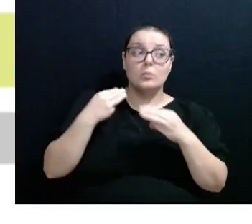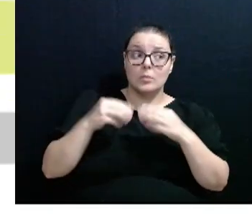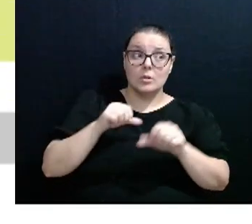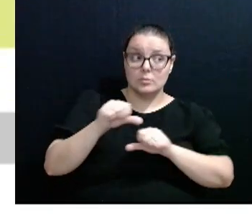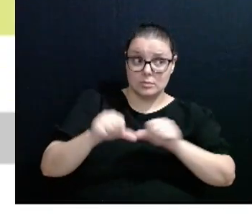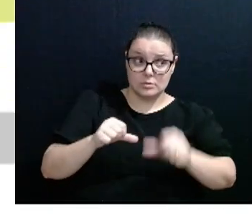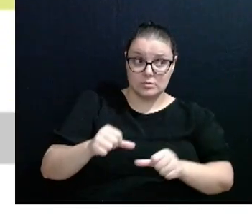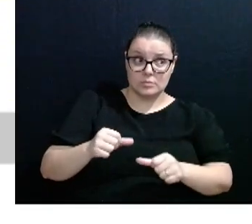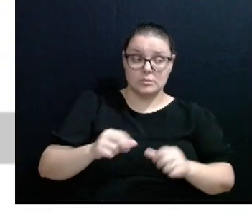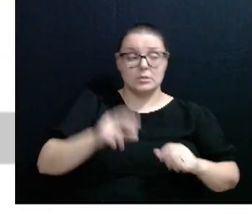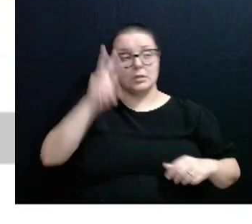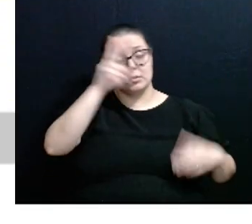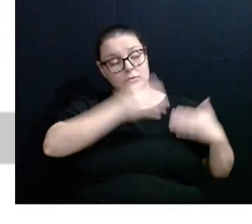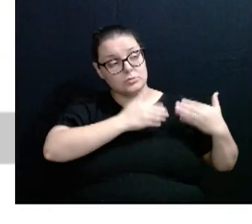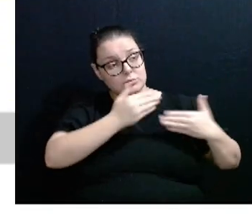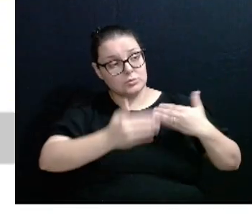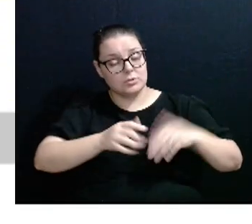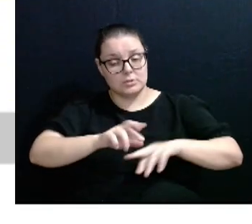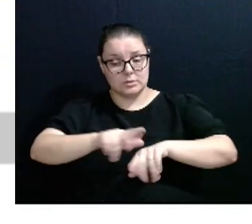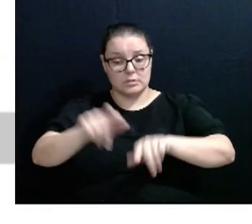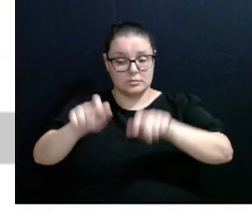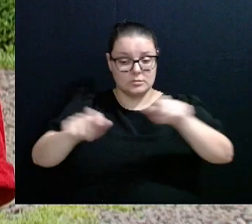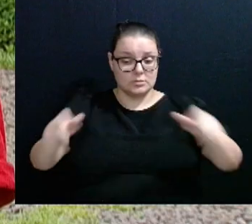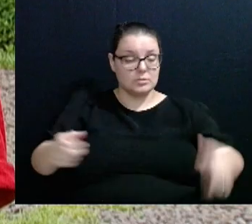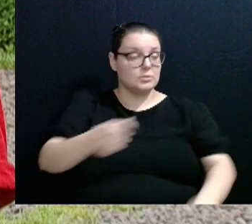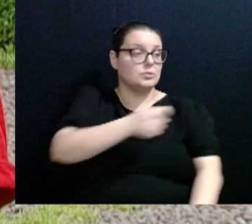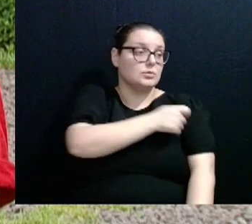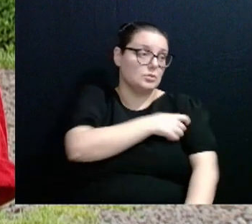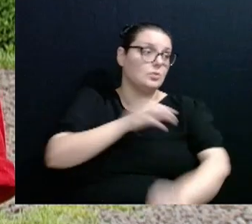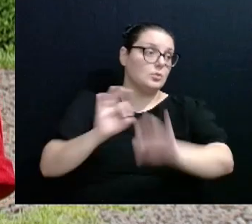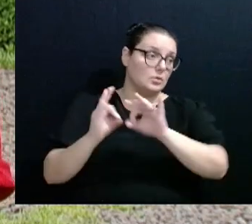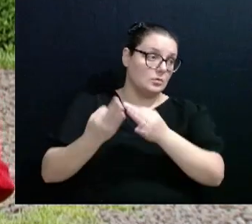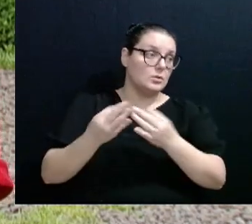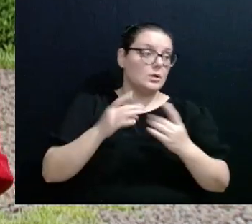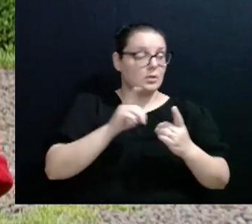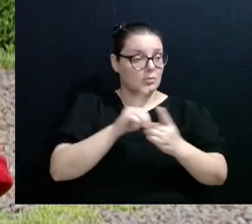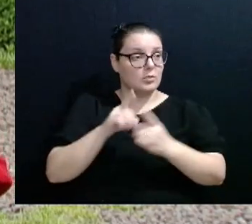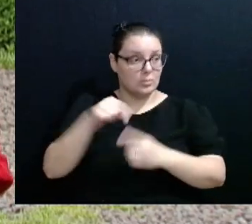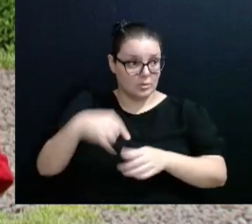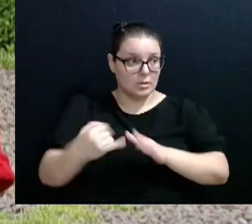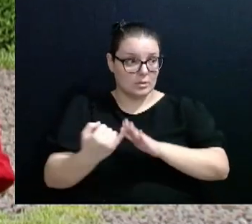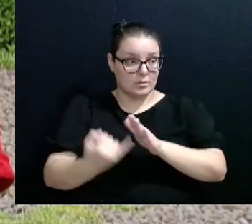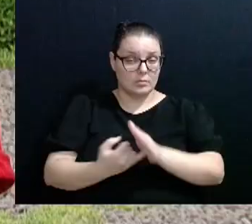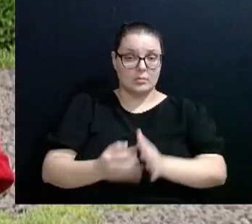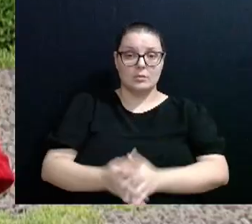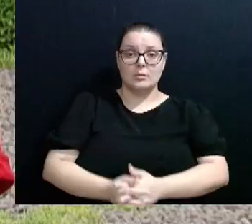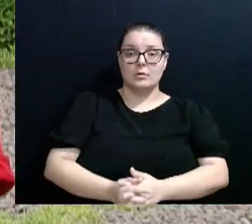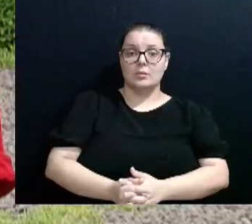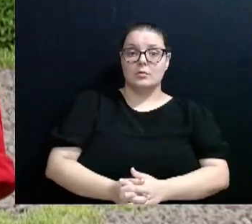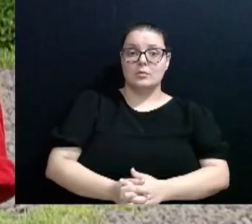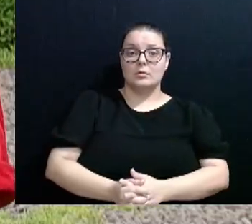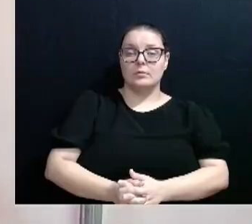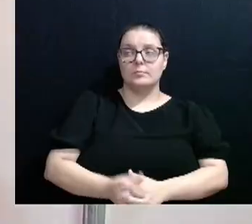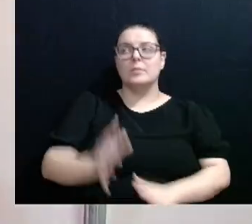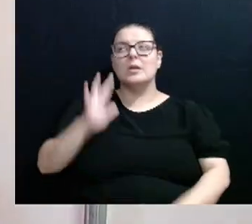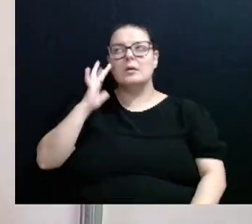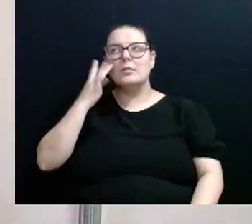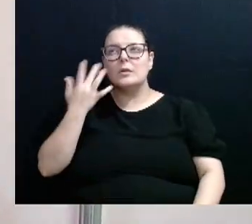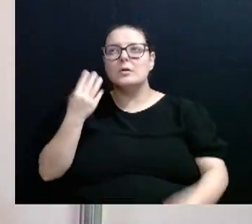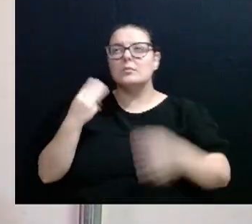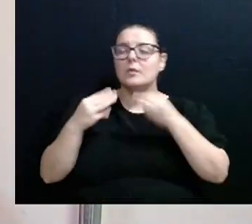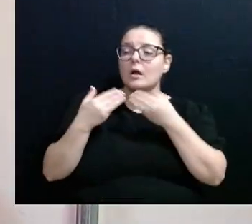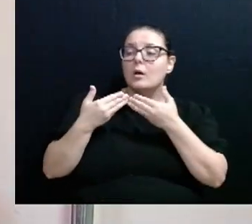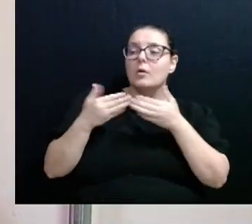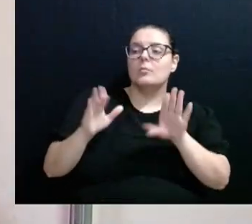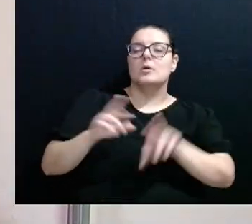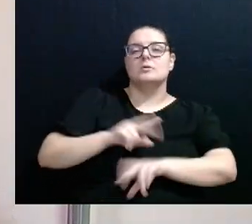trajetória de alunos e famílias atendidas pelo Instituto? Eu acho que a música ela abre um mundo de muitas